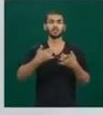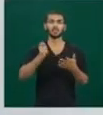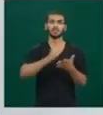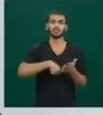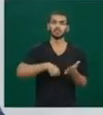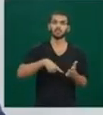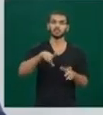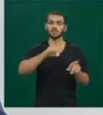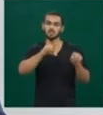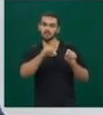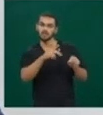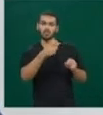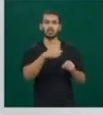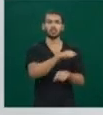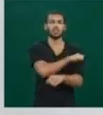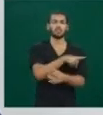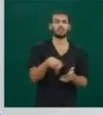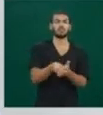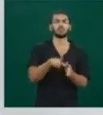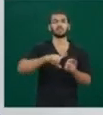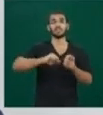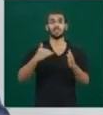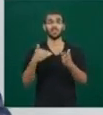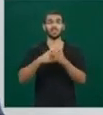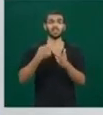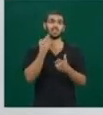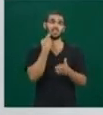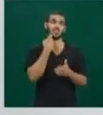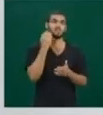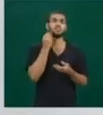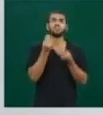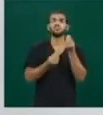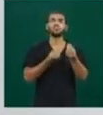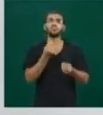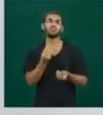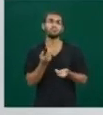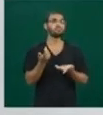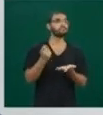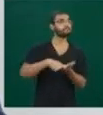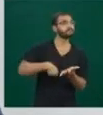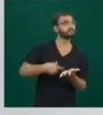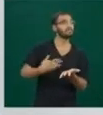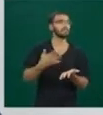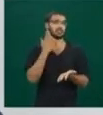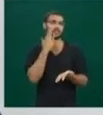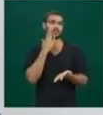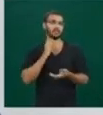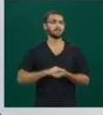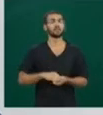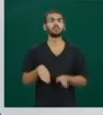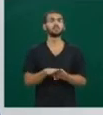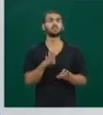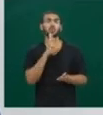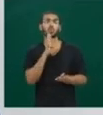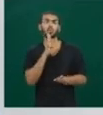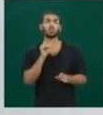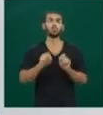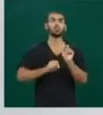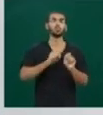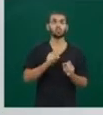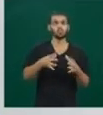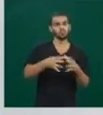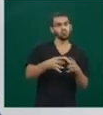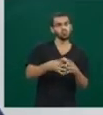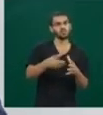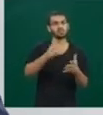a seleção de novos alunos da Ezeba vão até a sexta. Saiba como você pode disputar a uma vaga daqui um pouquinho. Conheça também o Clube Literário